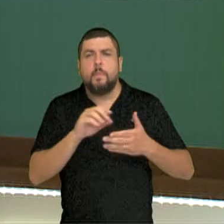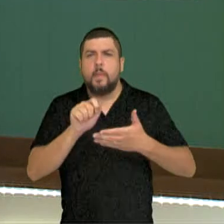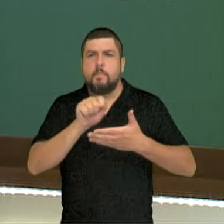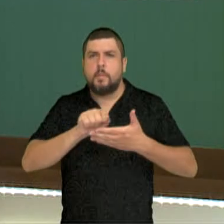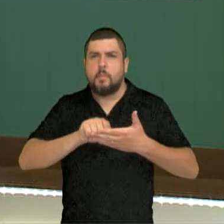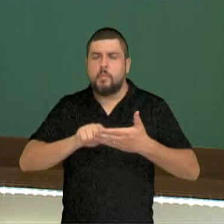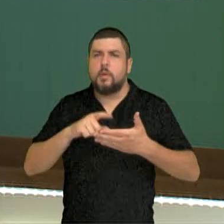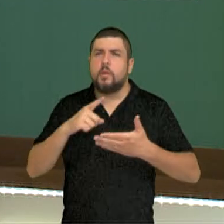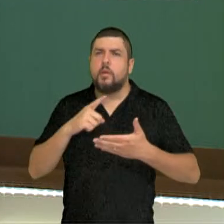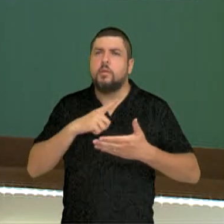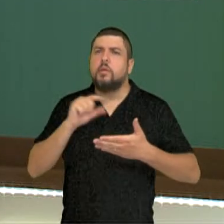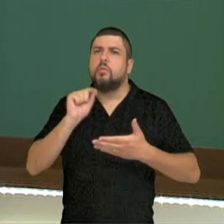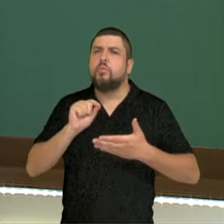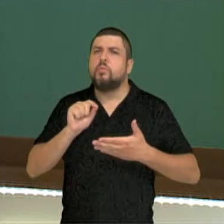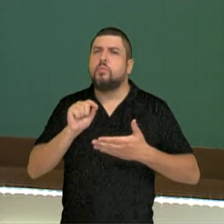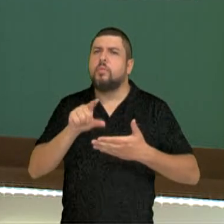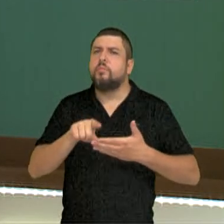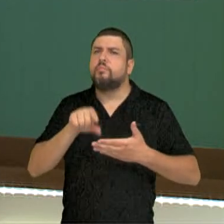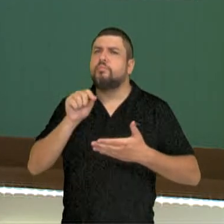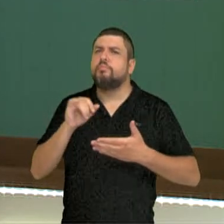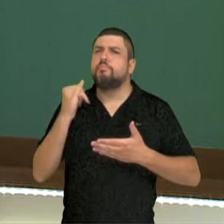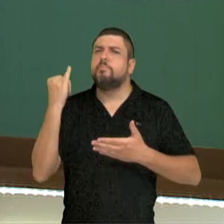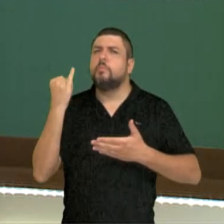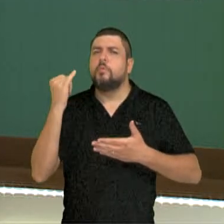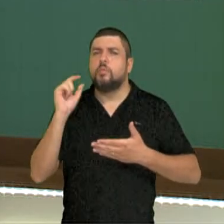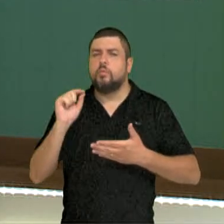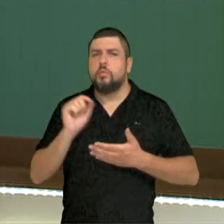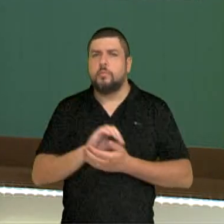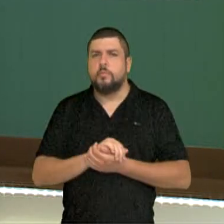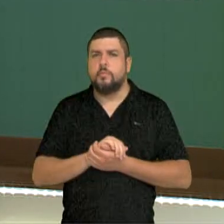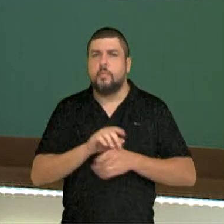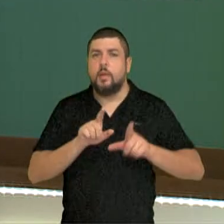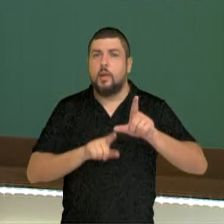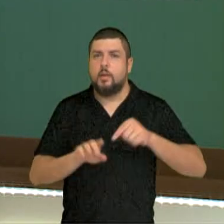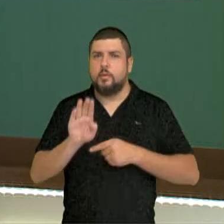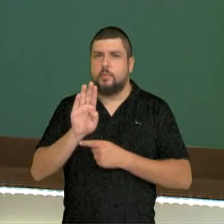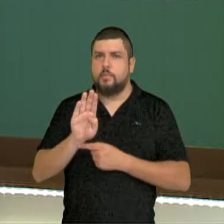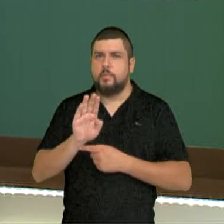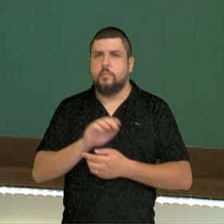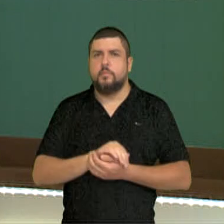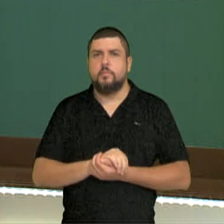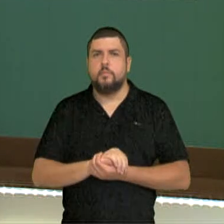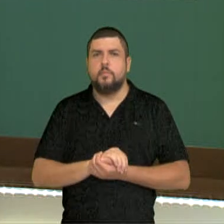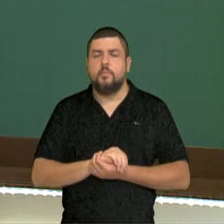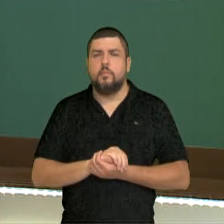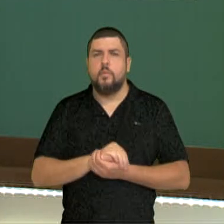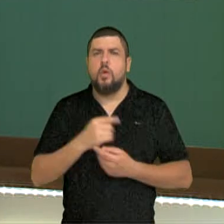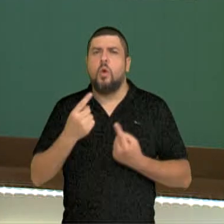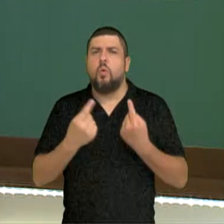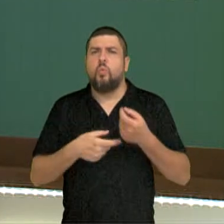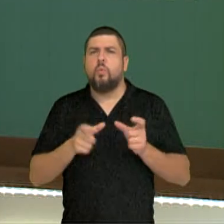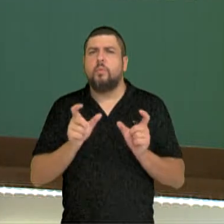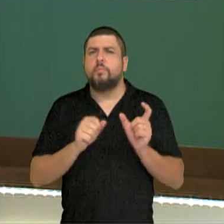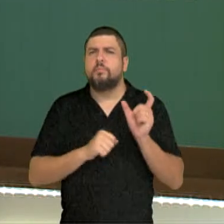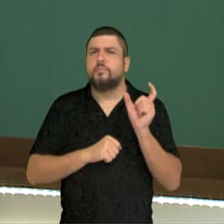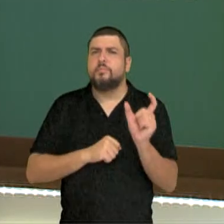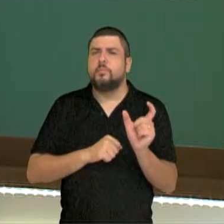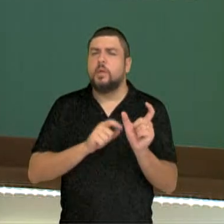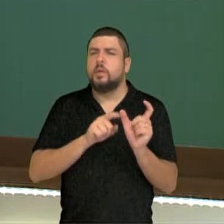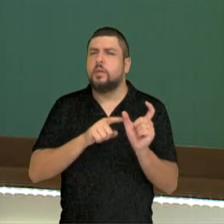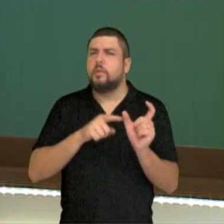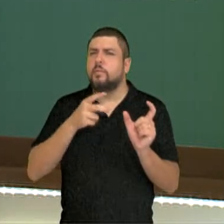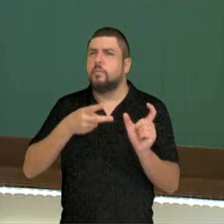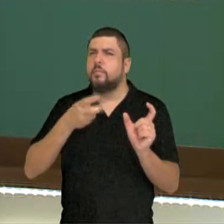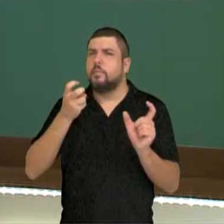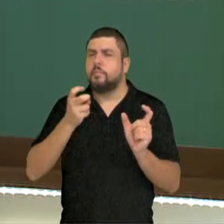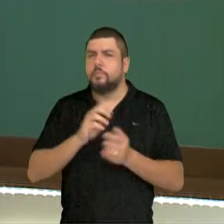uma comparação aqui. E na letra B, eu te pergunto, qual o conectivo utilizado traz essa ideia?